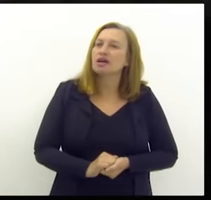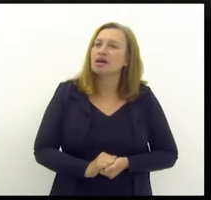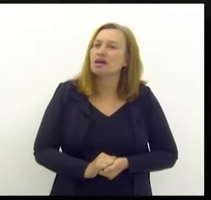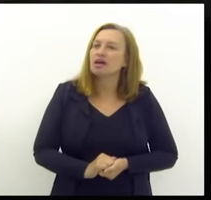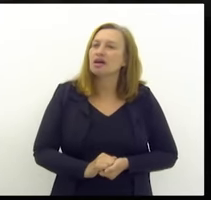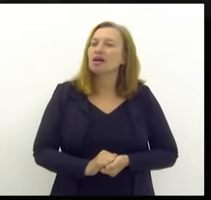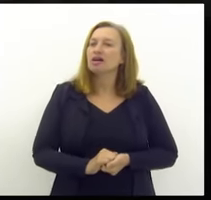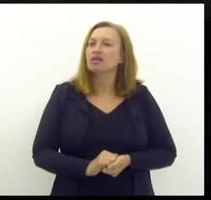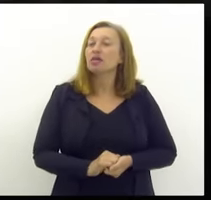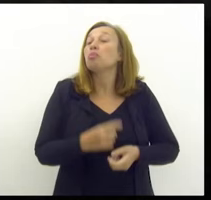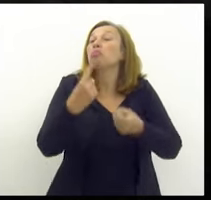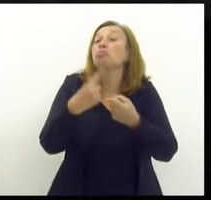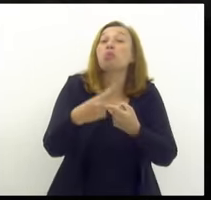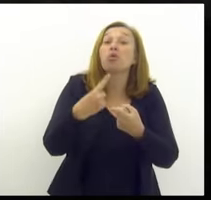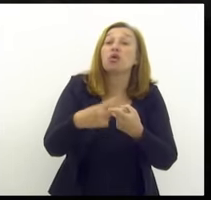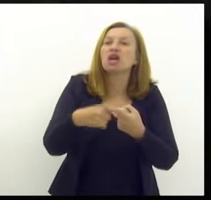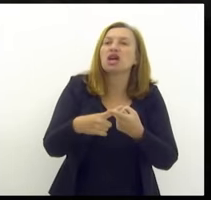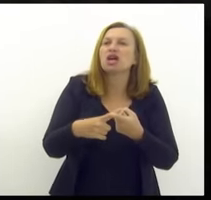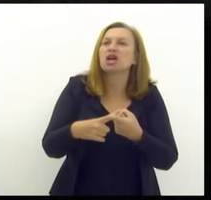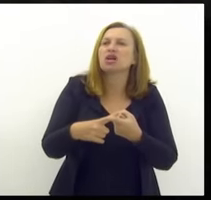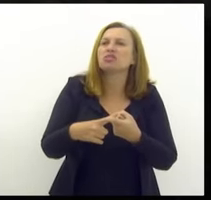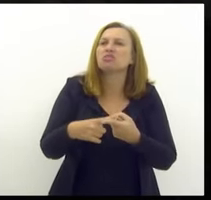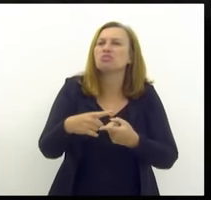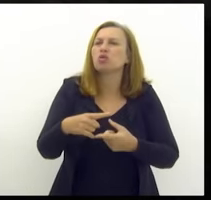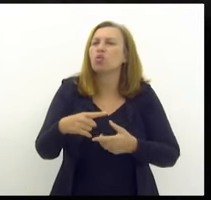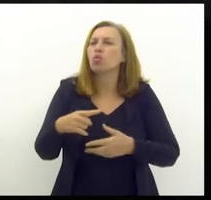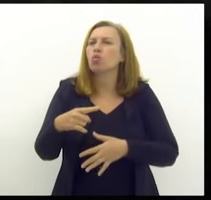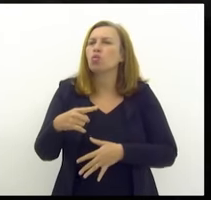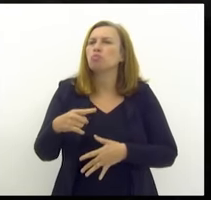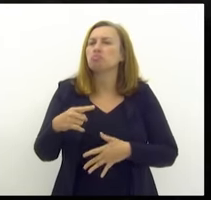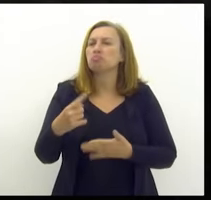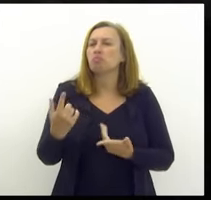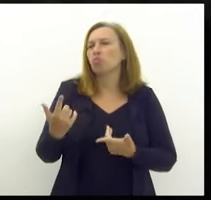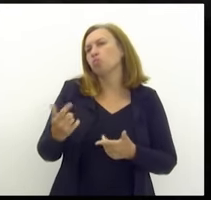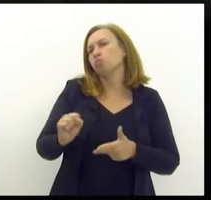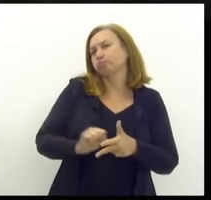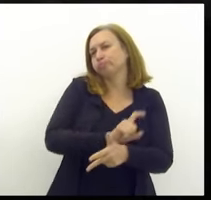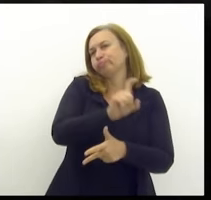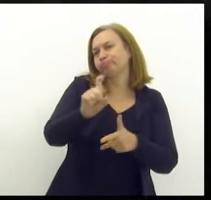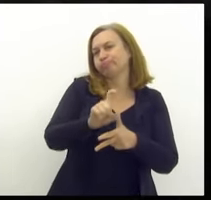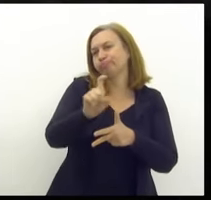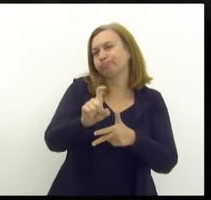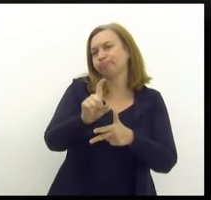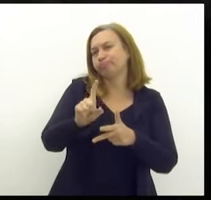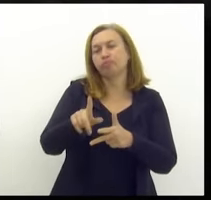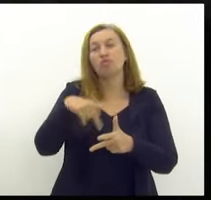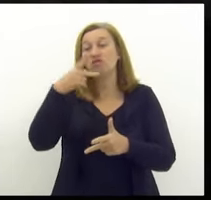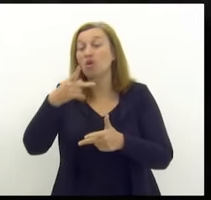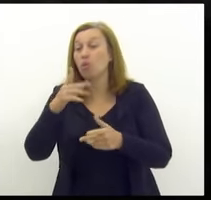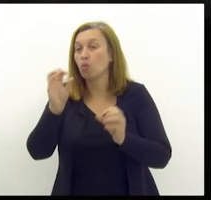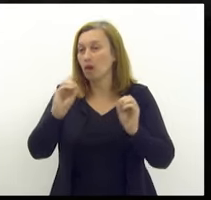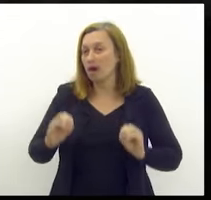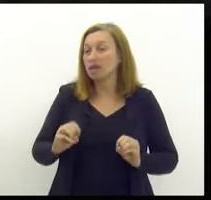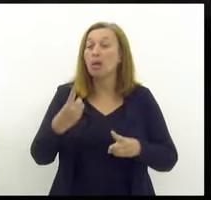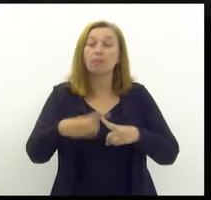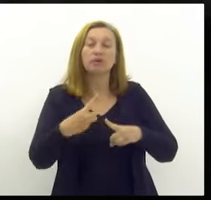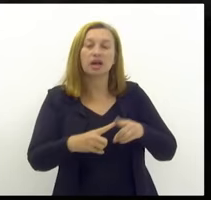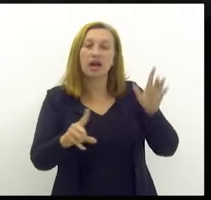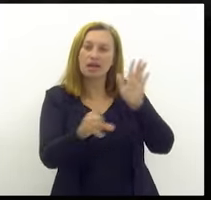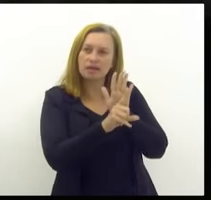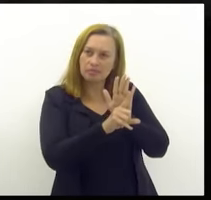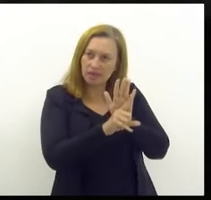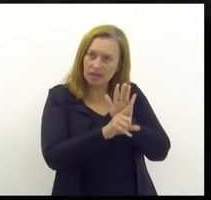soberano Por que que não veio do executivo porque a emenda constitucional